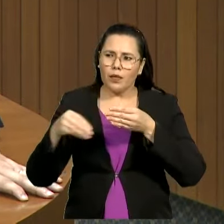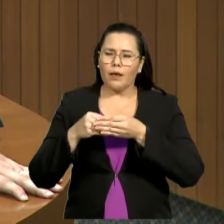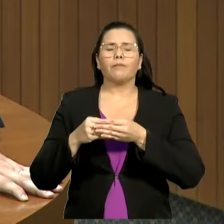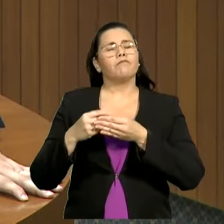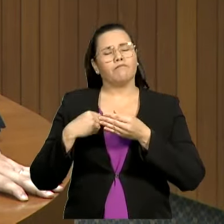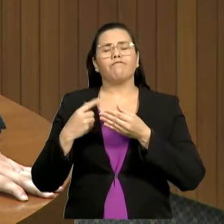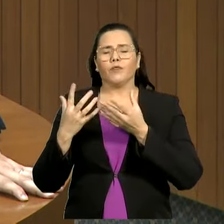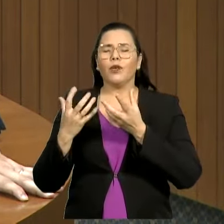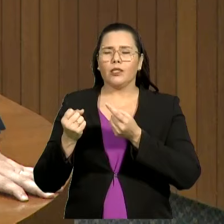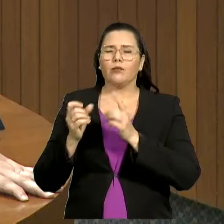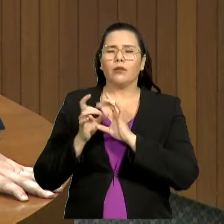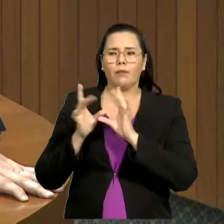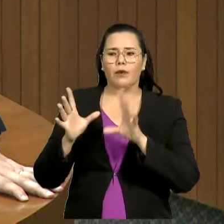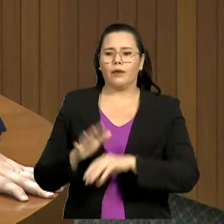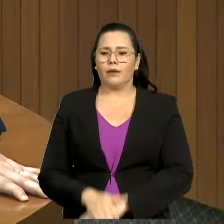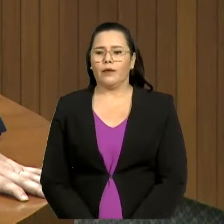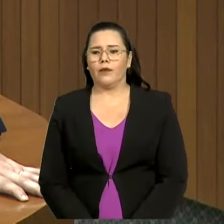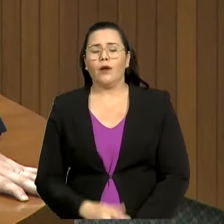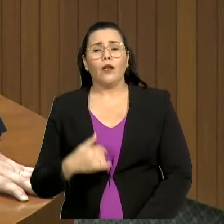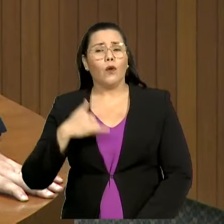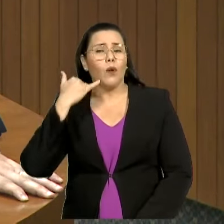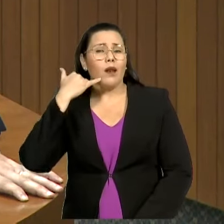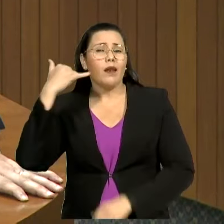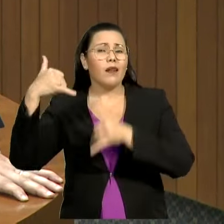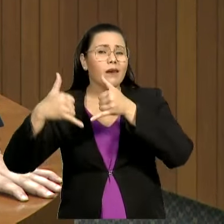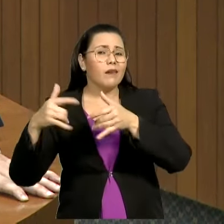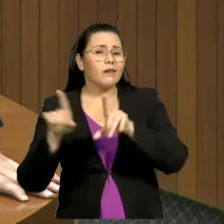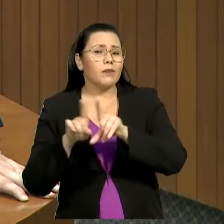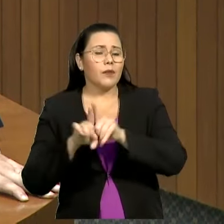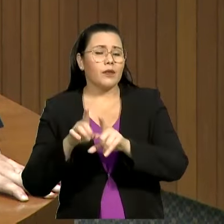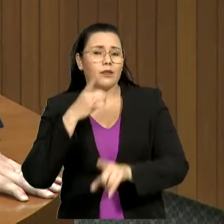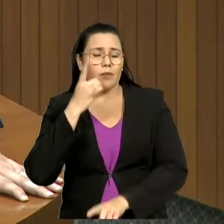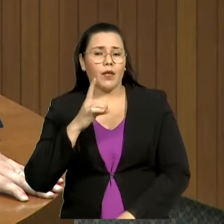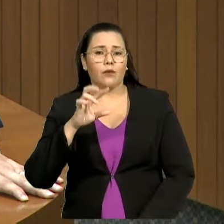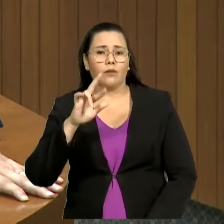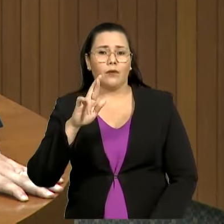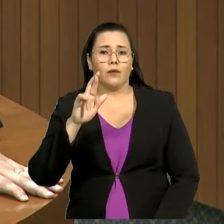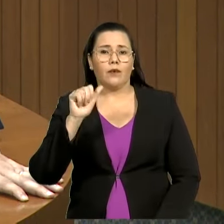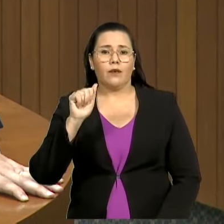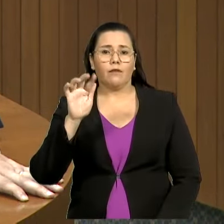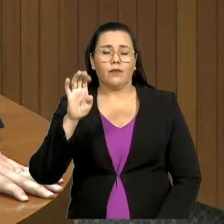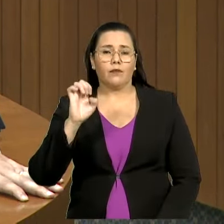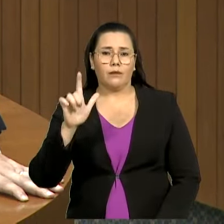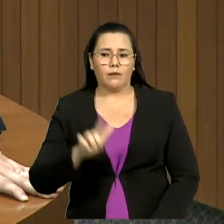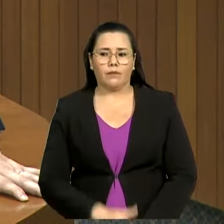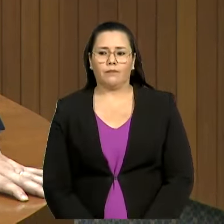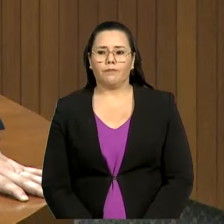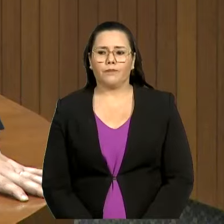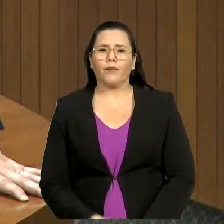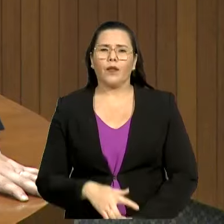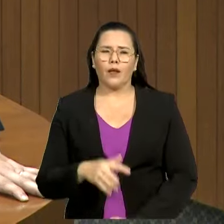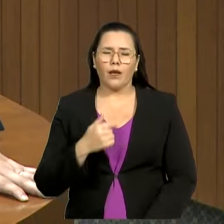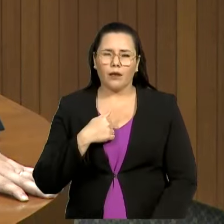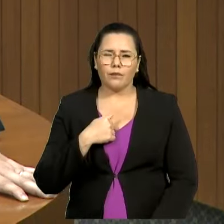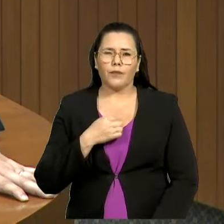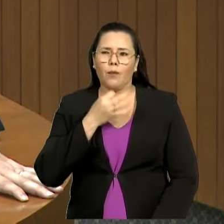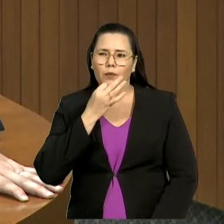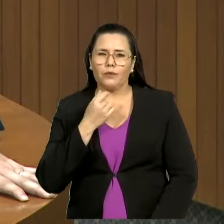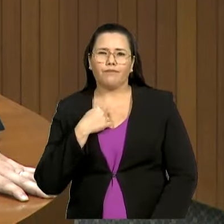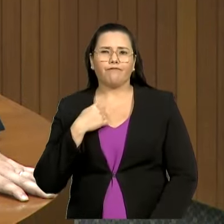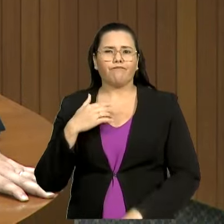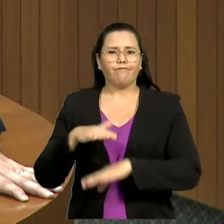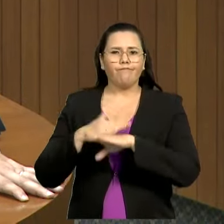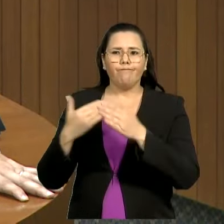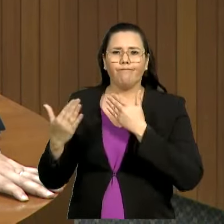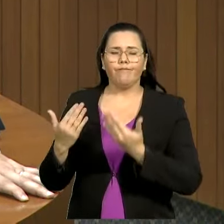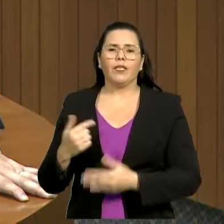discussão, liguei nesse dia ao deputado Rafael. Propus ao deputado Rafael, revelei a ele que eu pediria a criação de uma